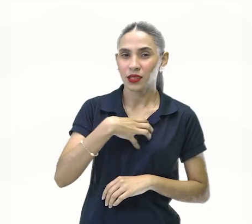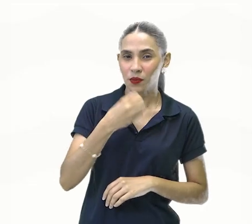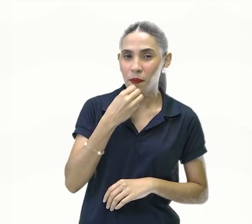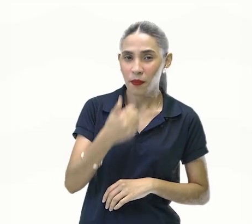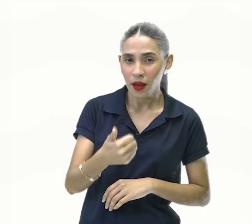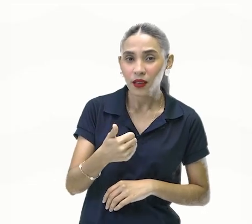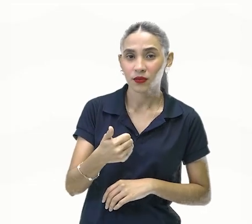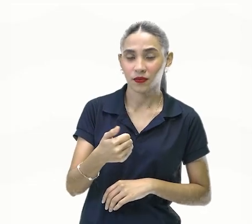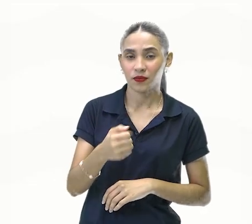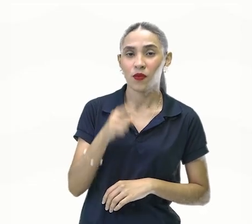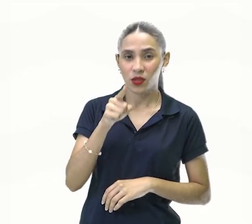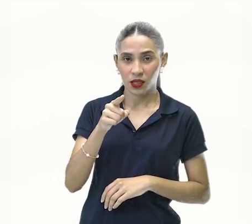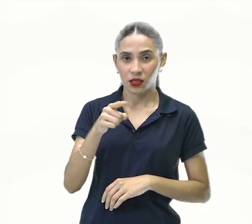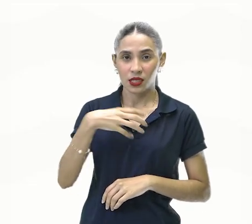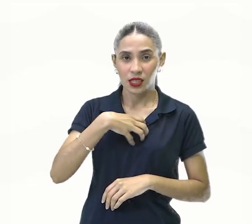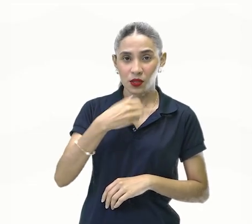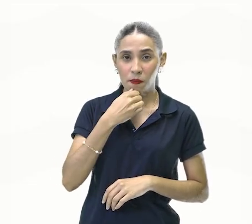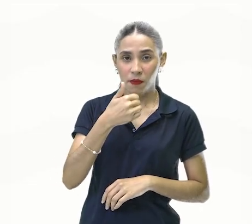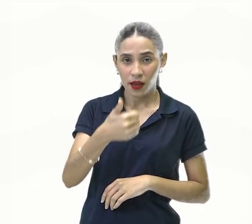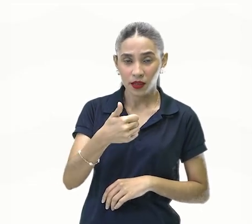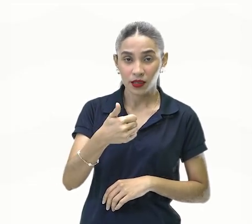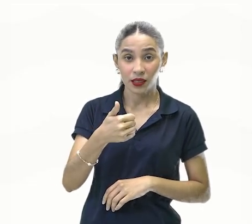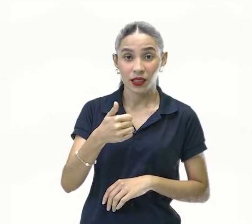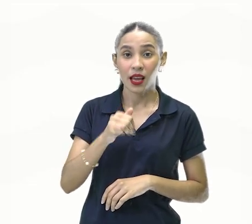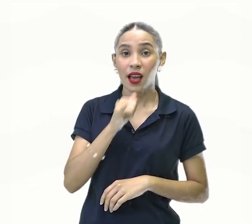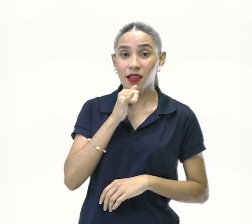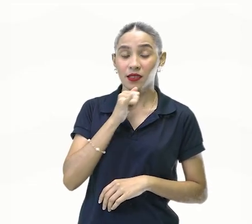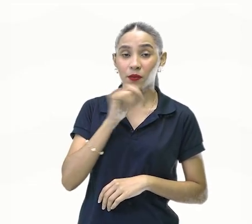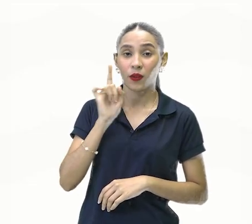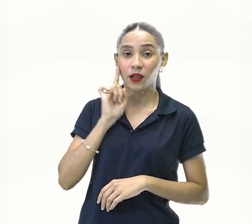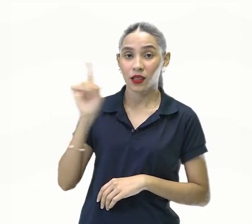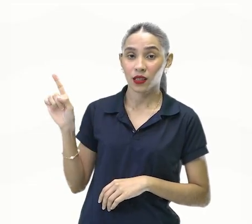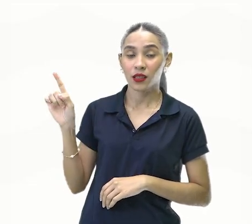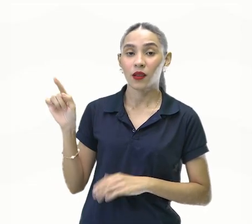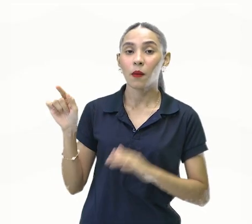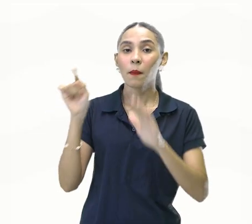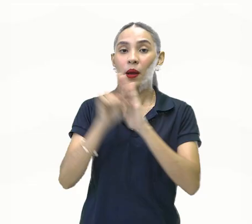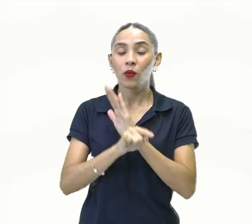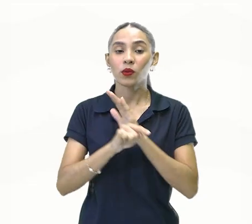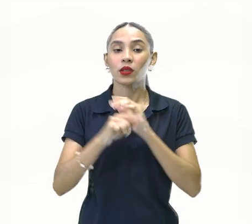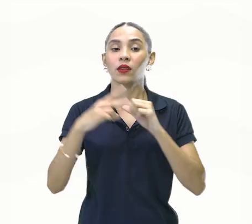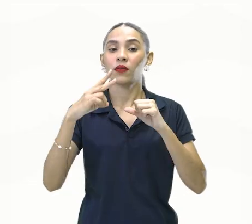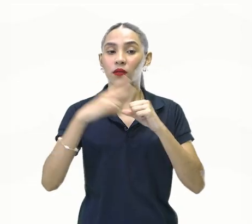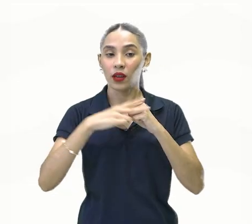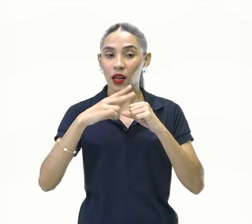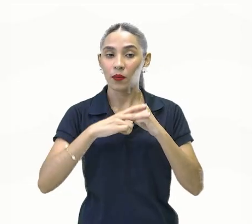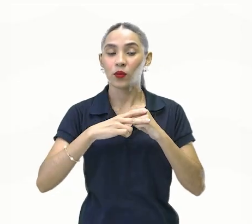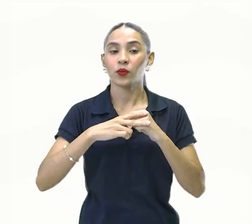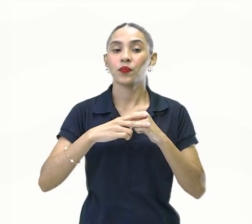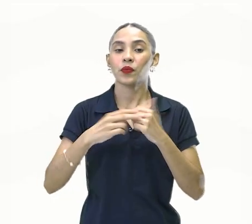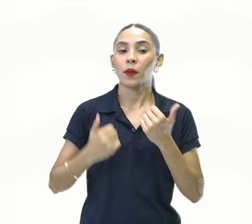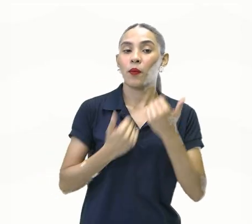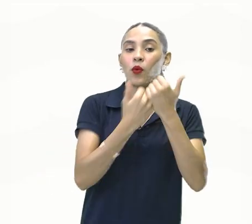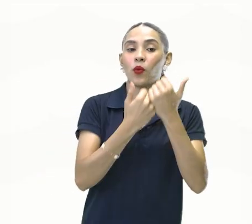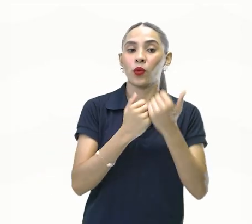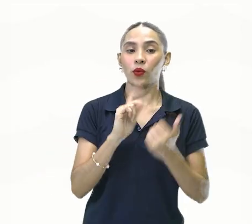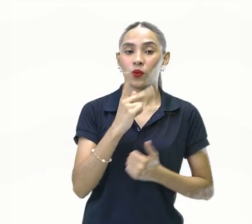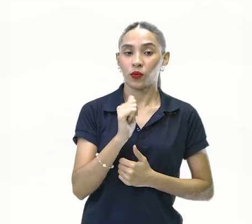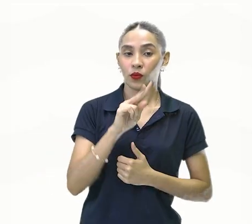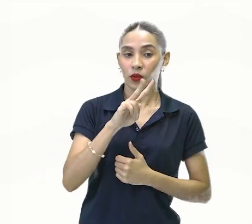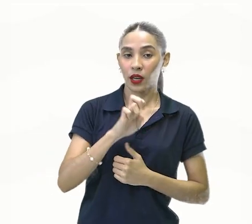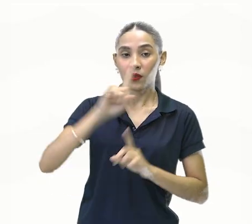né, está se sentindo bem? A pergunta, então, verbo auxiliar aqui, né, iniciando a